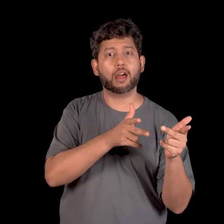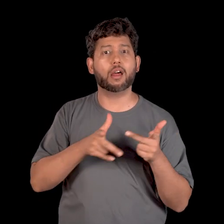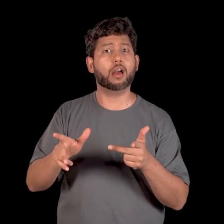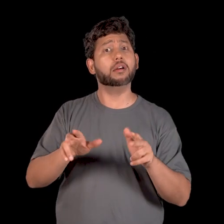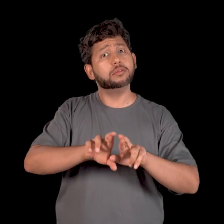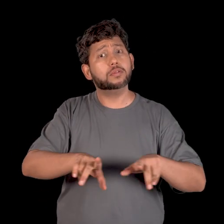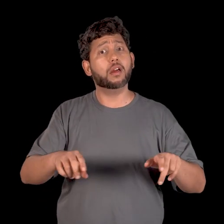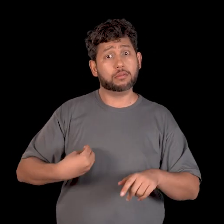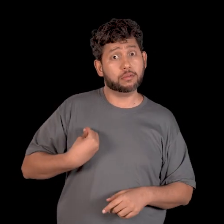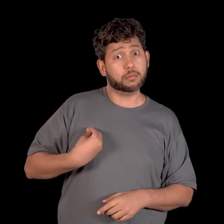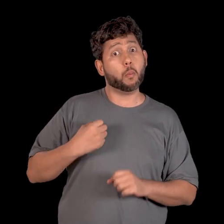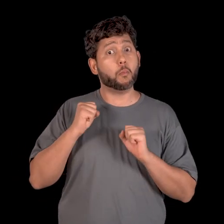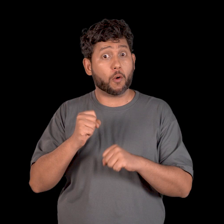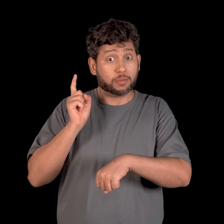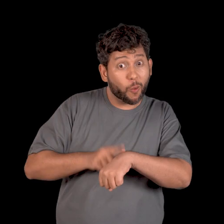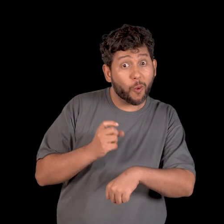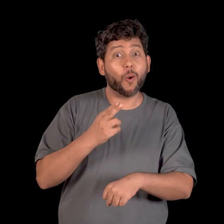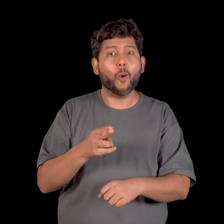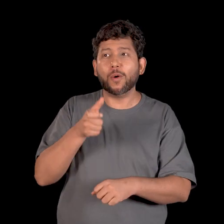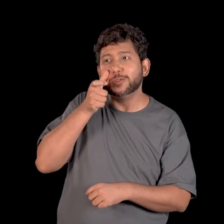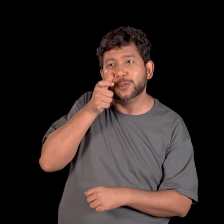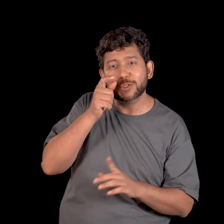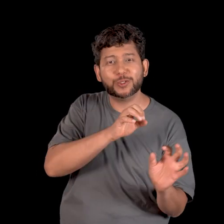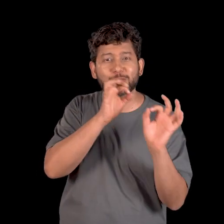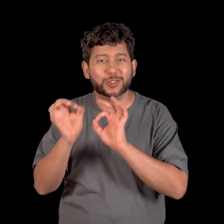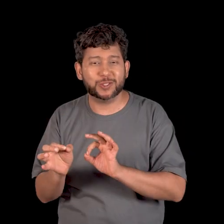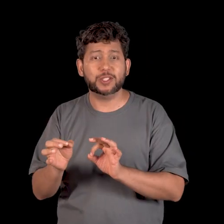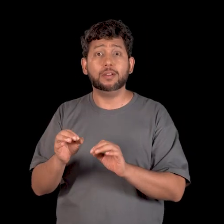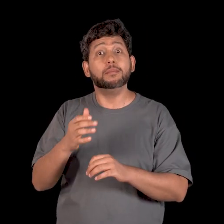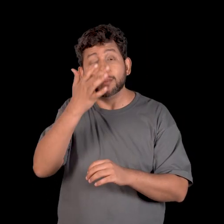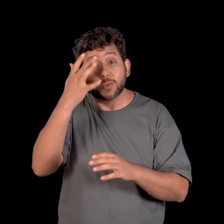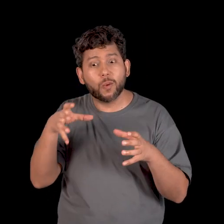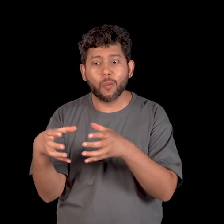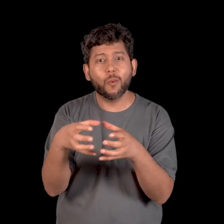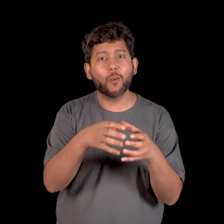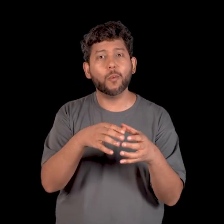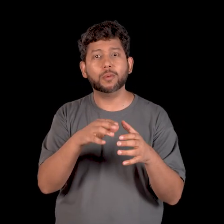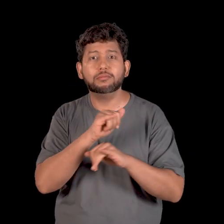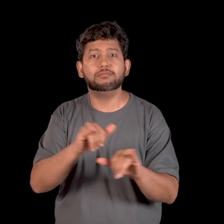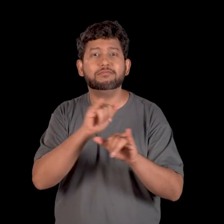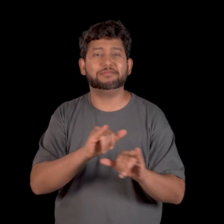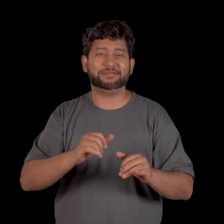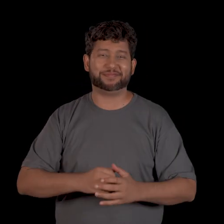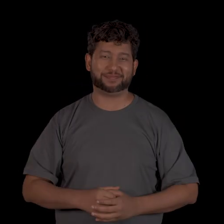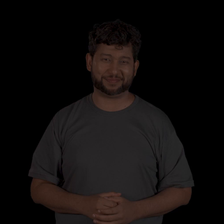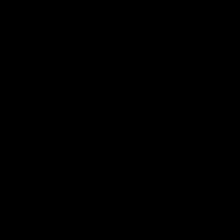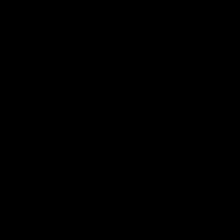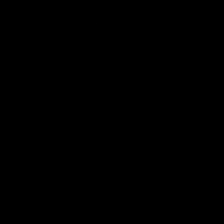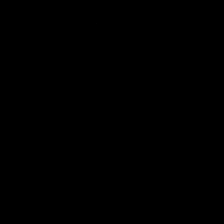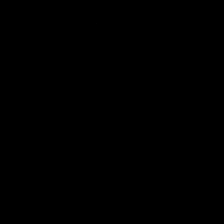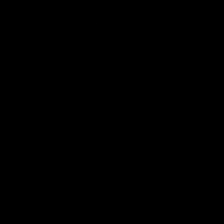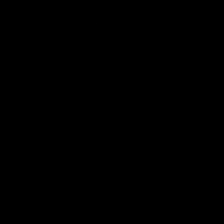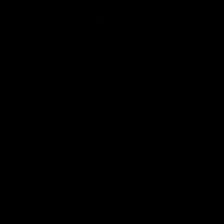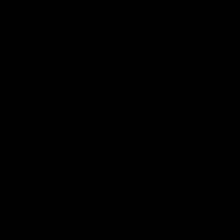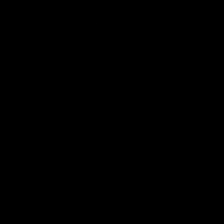proporcionando vivências, engajamentos, diálogos e outras atividades, em tempo real ou gravadas, com o objetivo de mobilizar e envolver